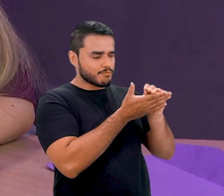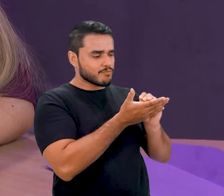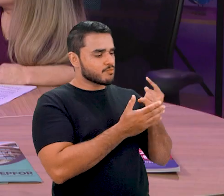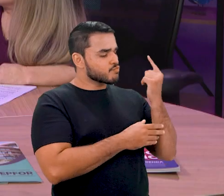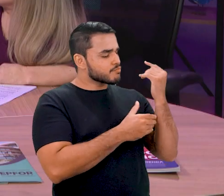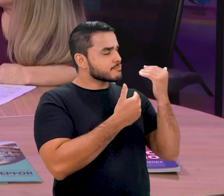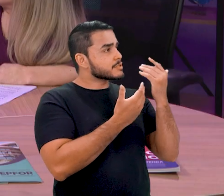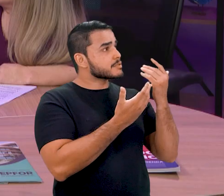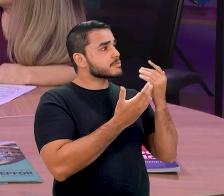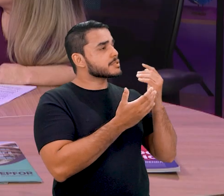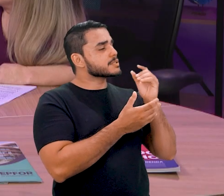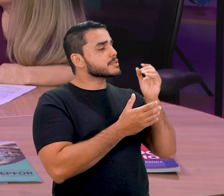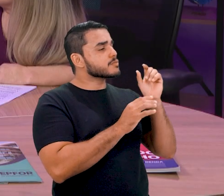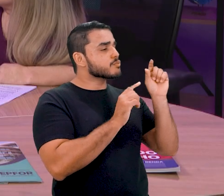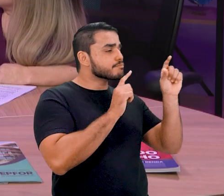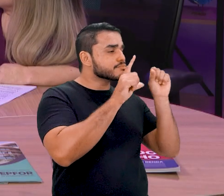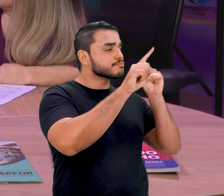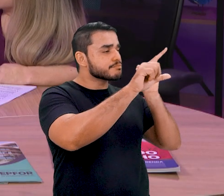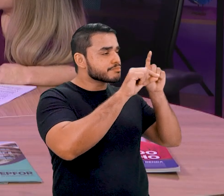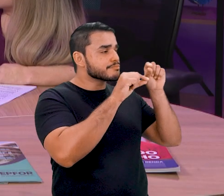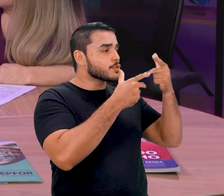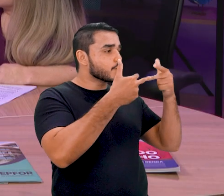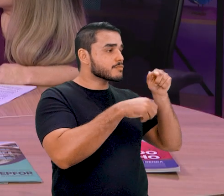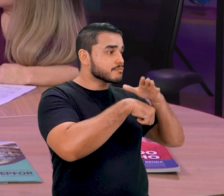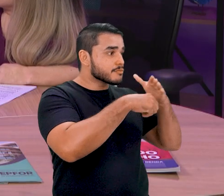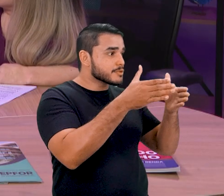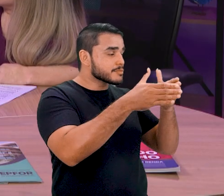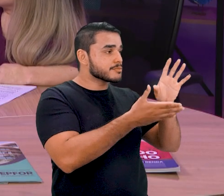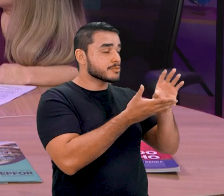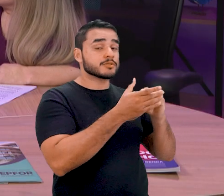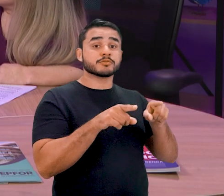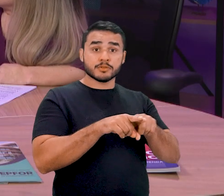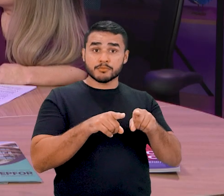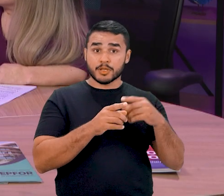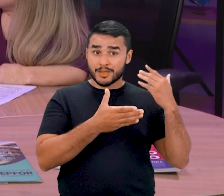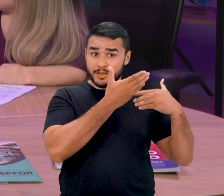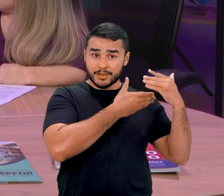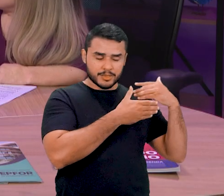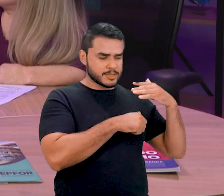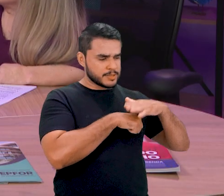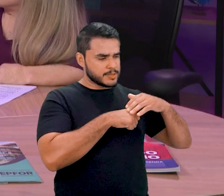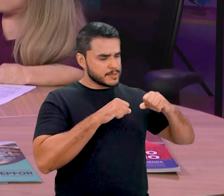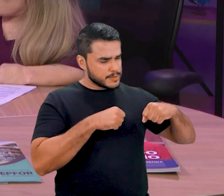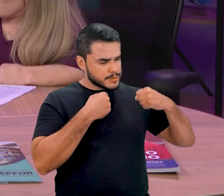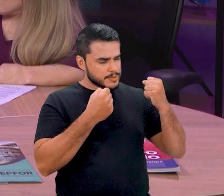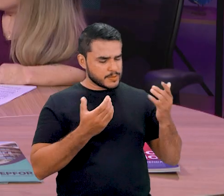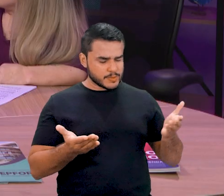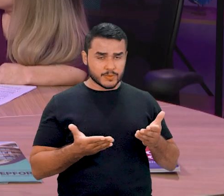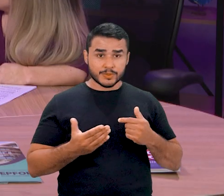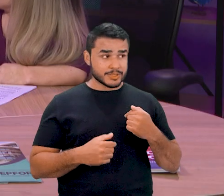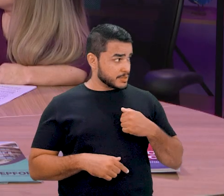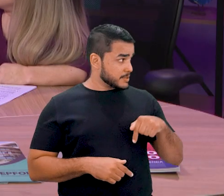nós somos pessoas inspiradoras para muita gente. E eu sou muito grata às pessoas que vieram antes de nós. Porque se hoje a gente está aqui, Lívia, podendo falar,